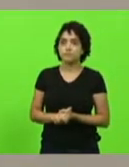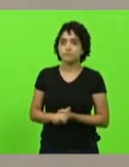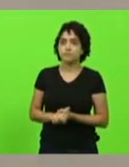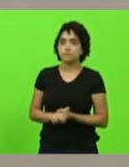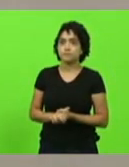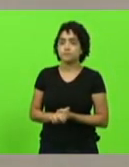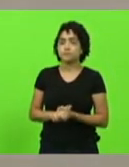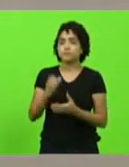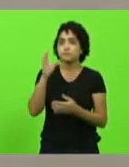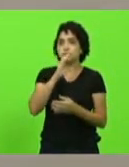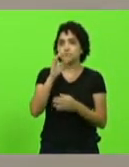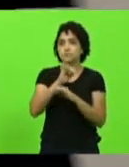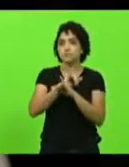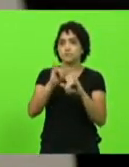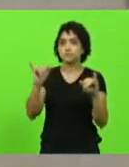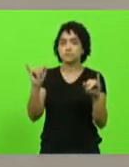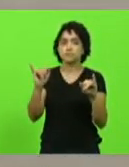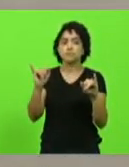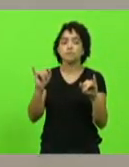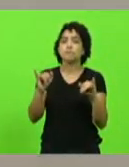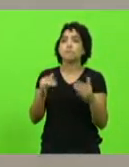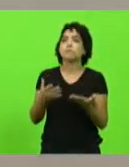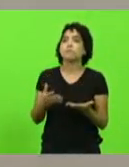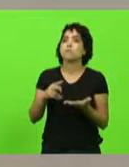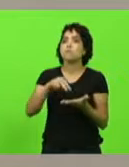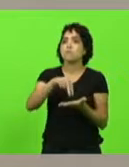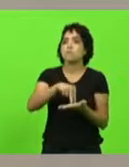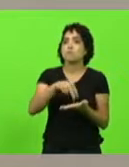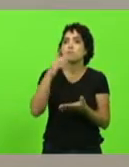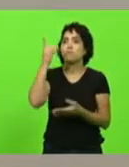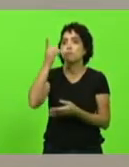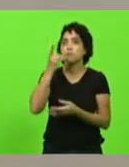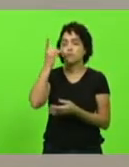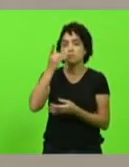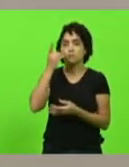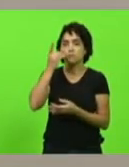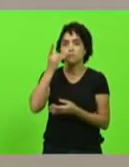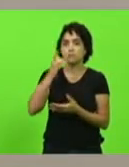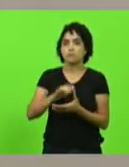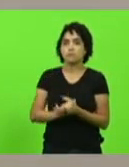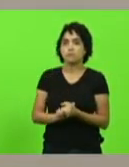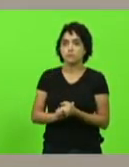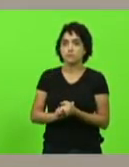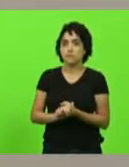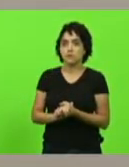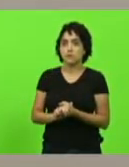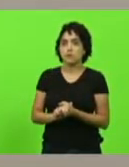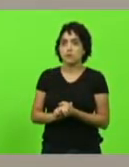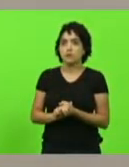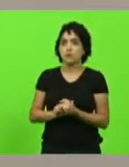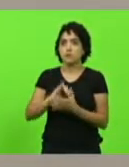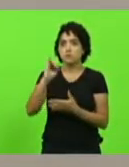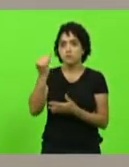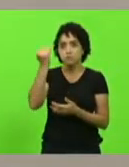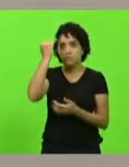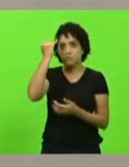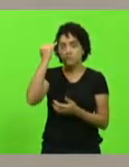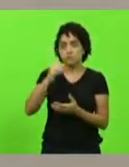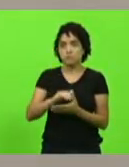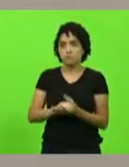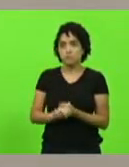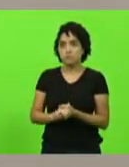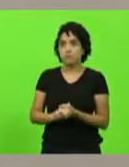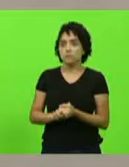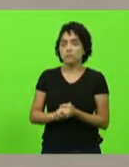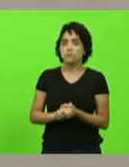Breves comunicações. Inscrito para falar, em primeiro lugar, o senhor deputado Jerry Comper, a qual